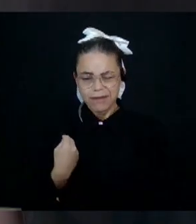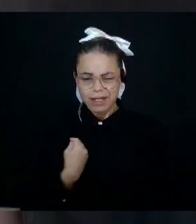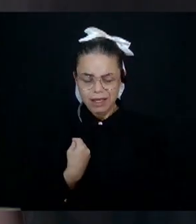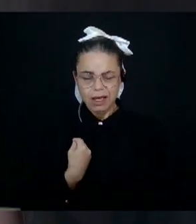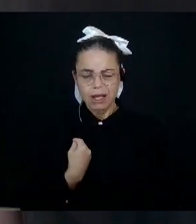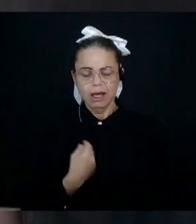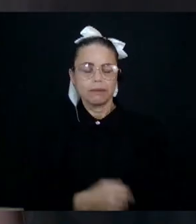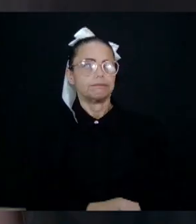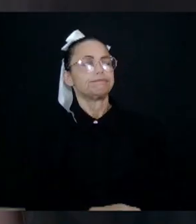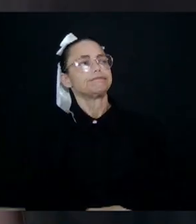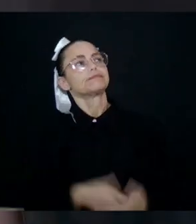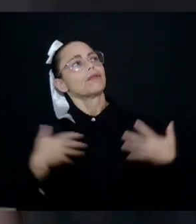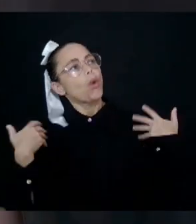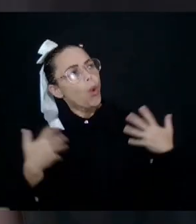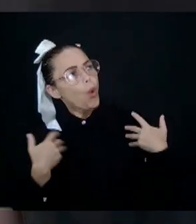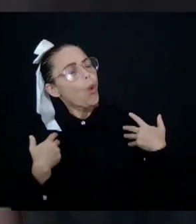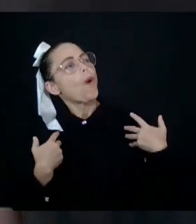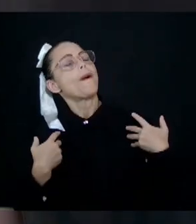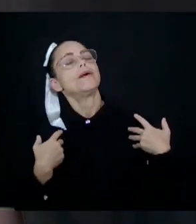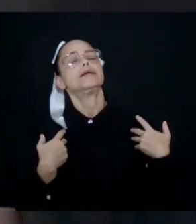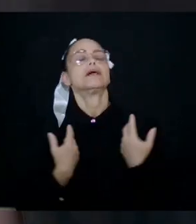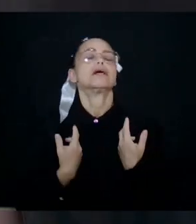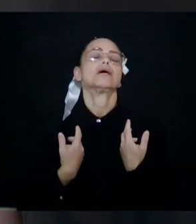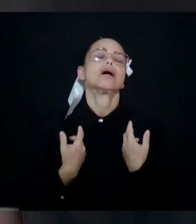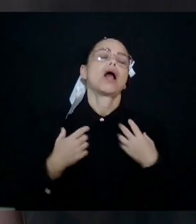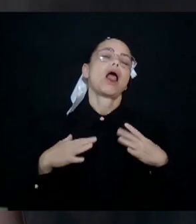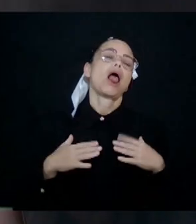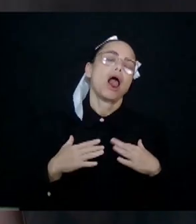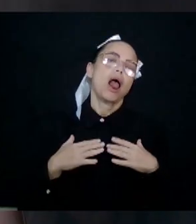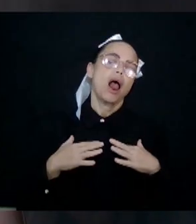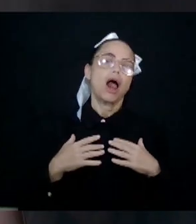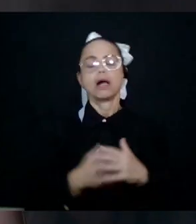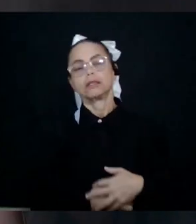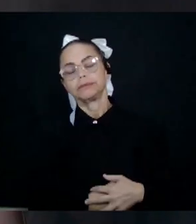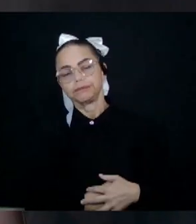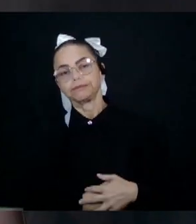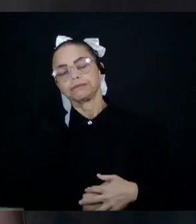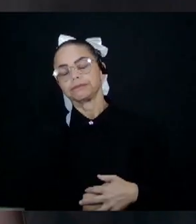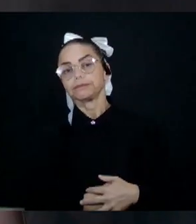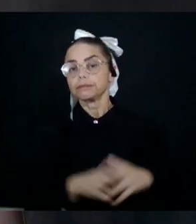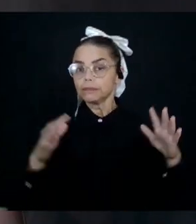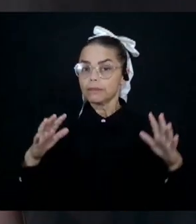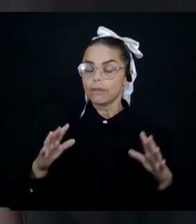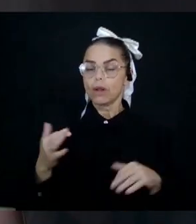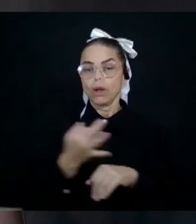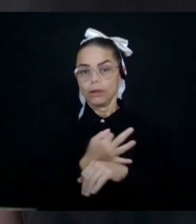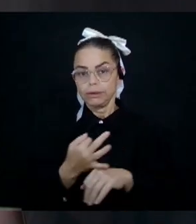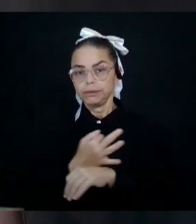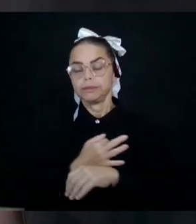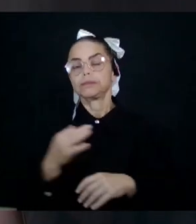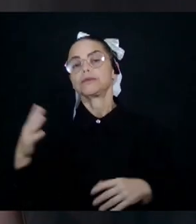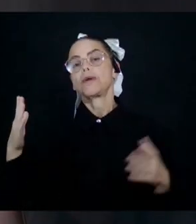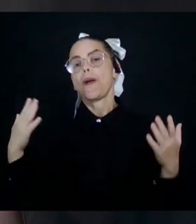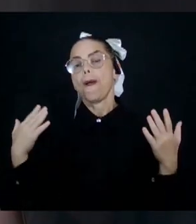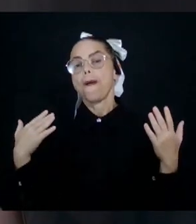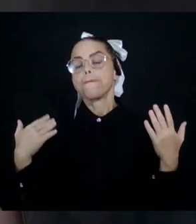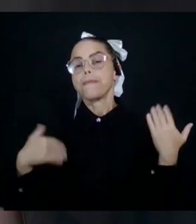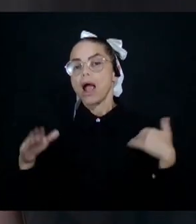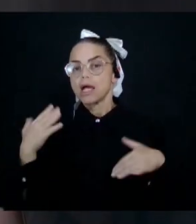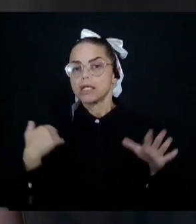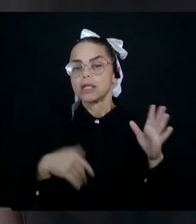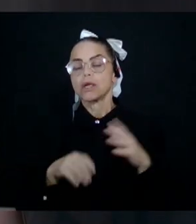por alegria, por descanso, enfim, né, uma pausa de férias para um passeio, para uma viagem, o